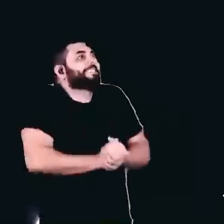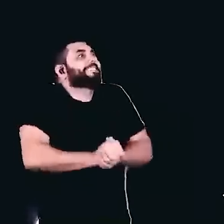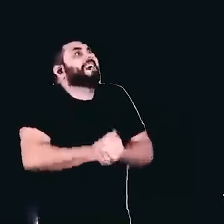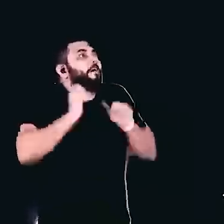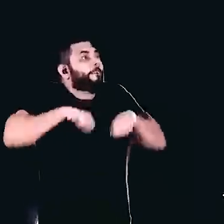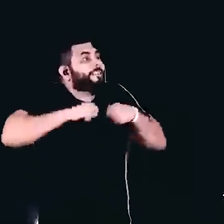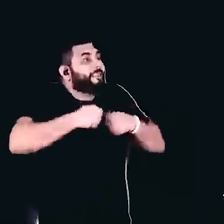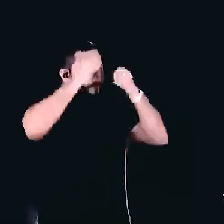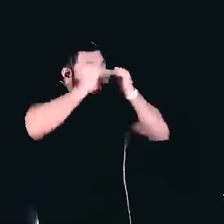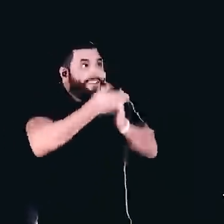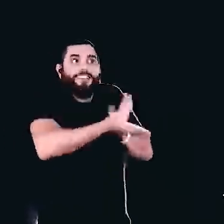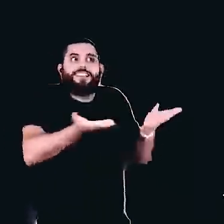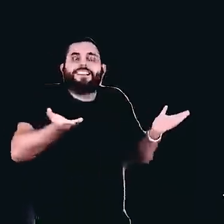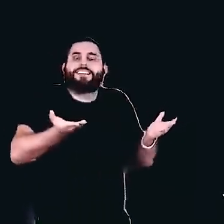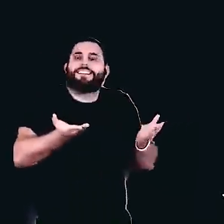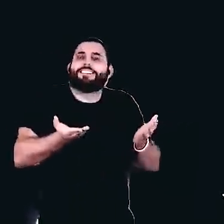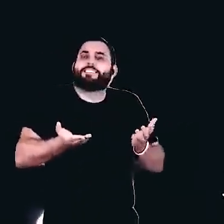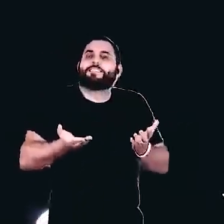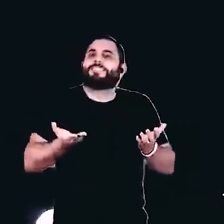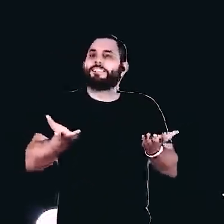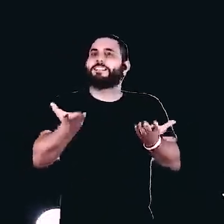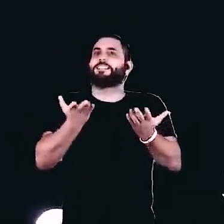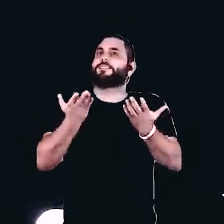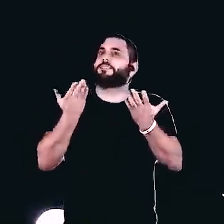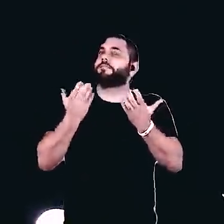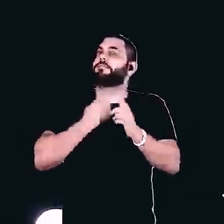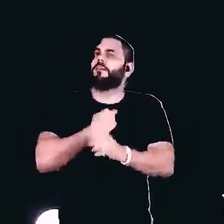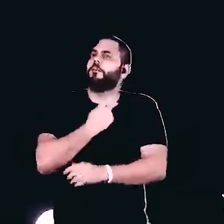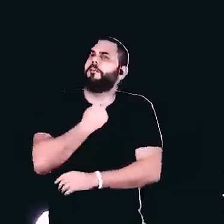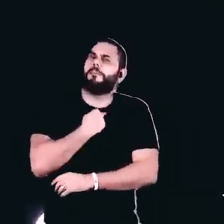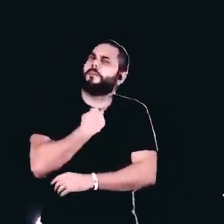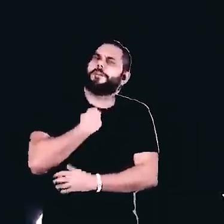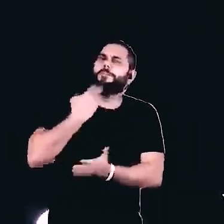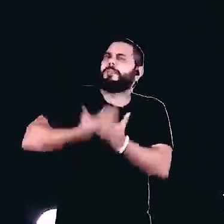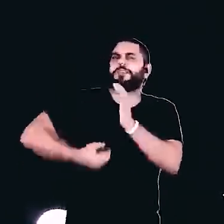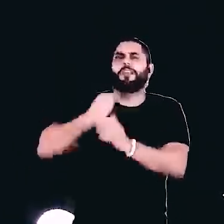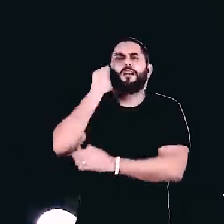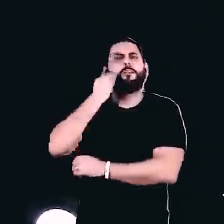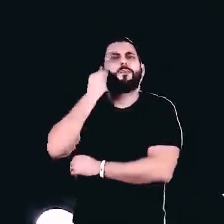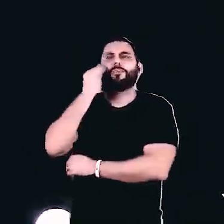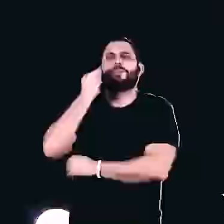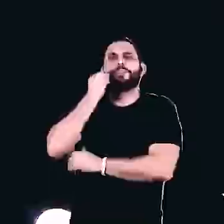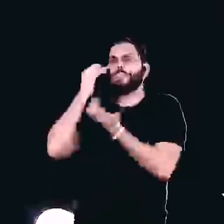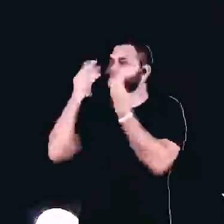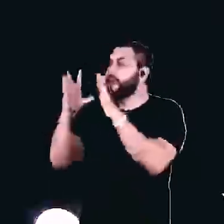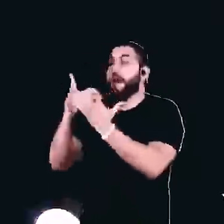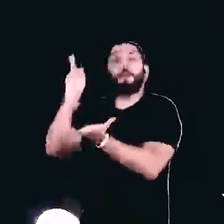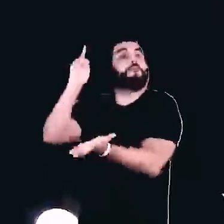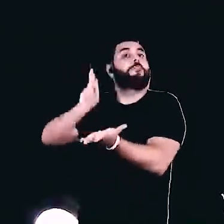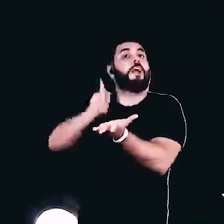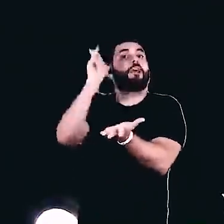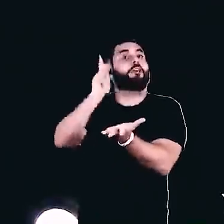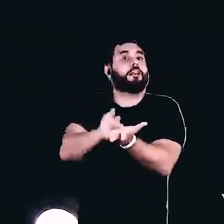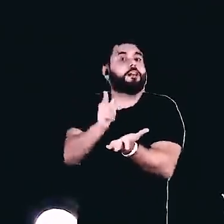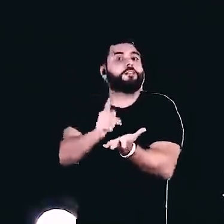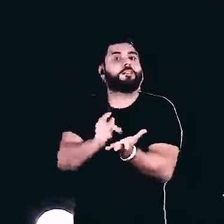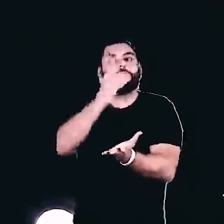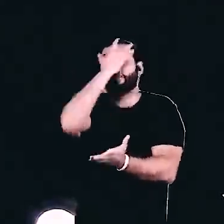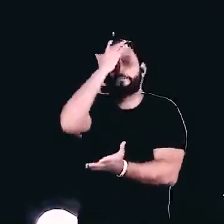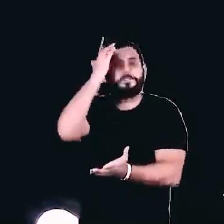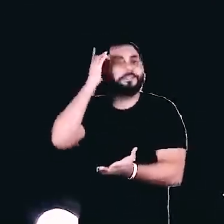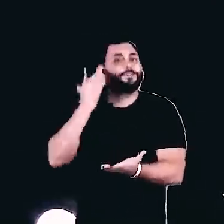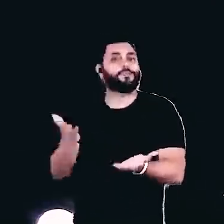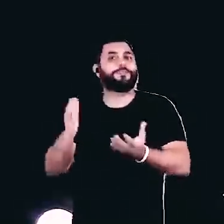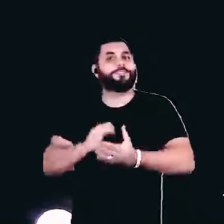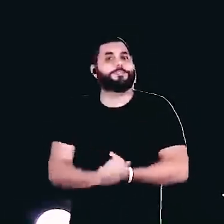tenho que fazer tudo certo. Nós nunca podemos perder a oportunidade de elogiar sinceramente as